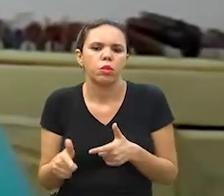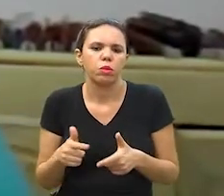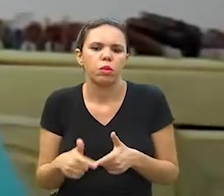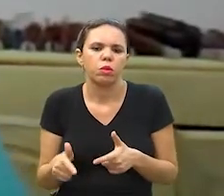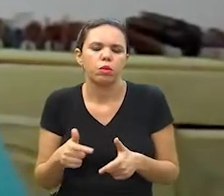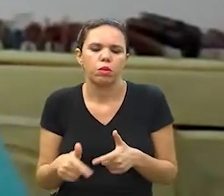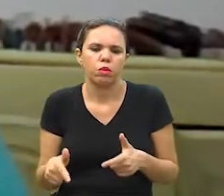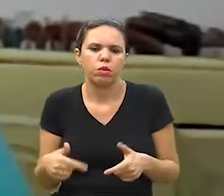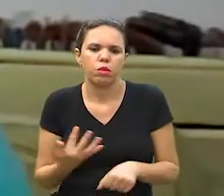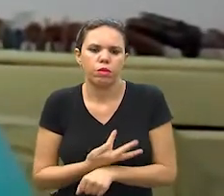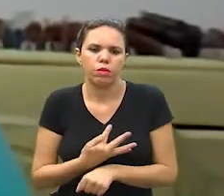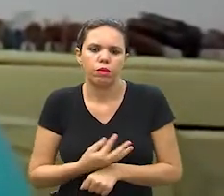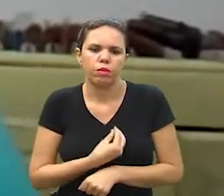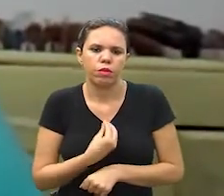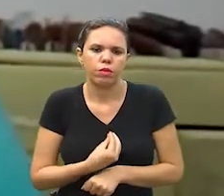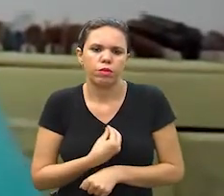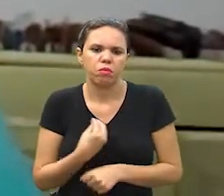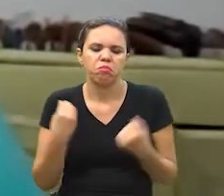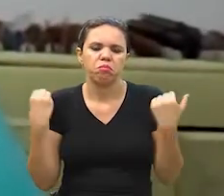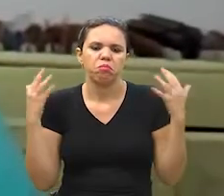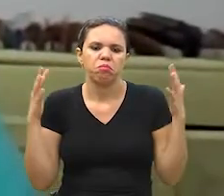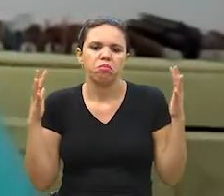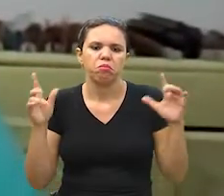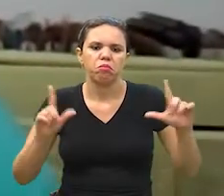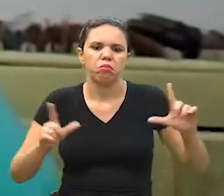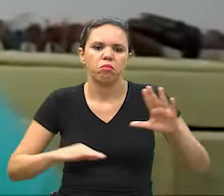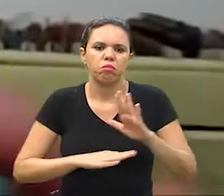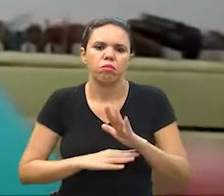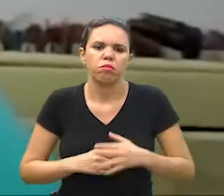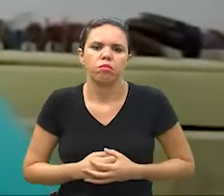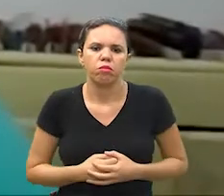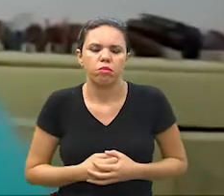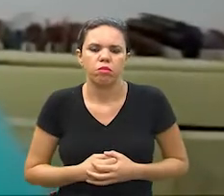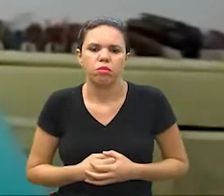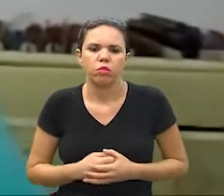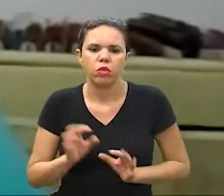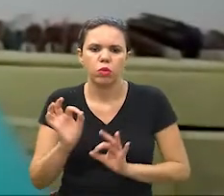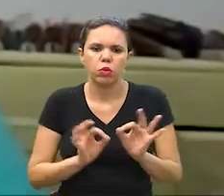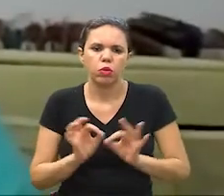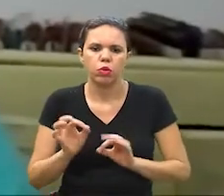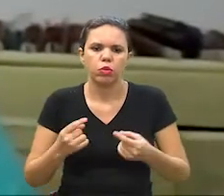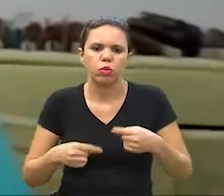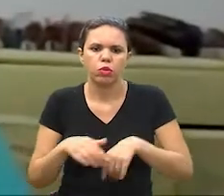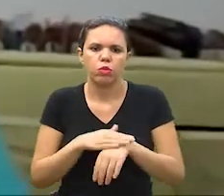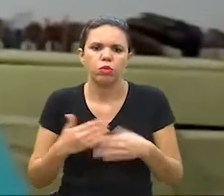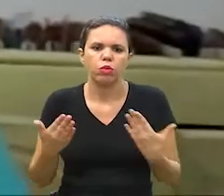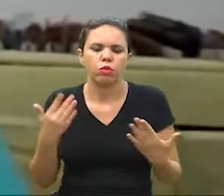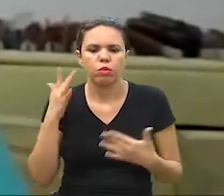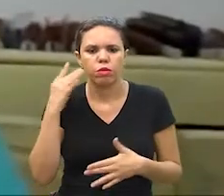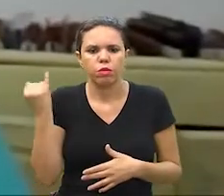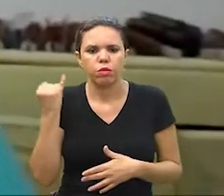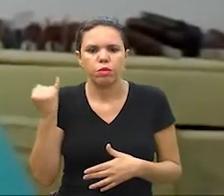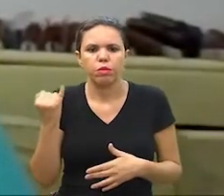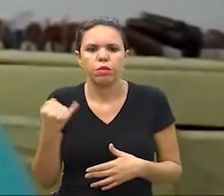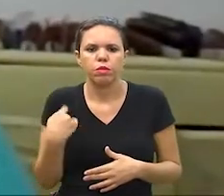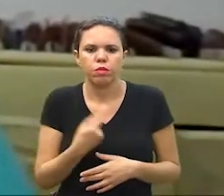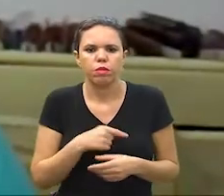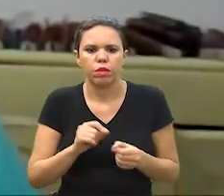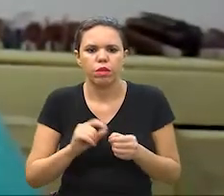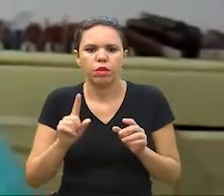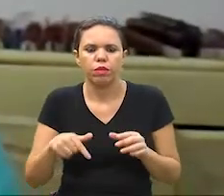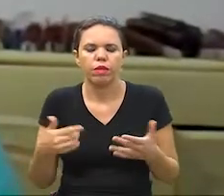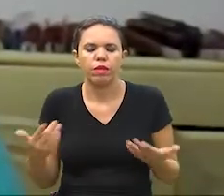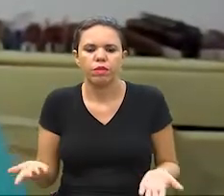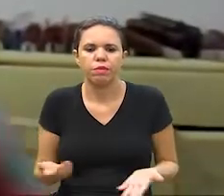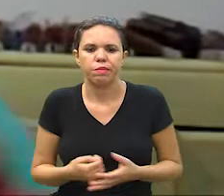da situação que nós estamos vivendo. Quero parabenizar a TV Câmara por organizar esse debate. Eu acho que é muito importante a gente fazer